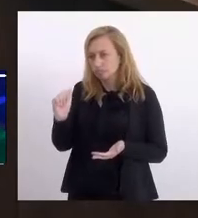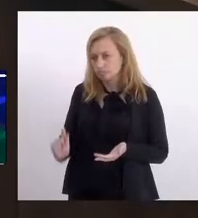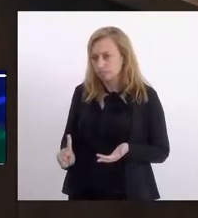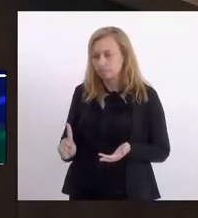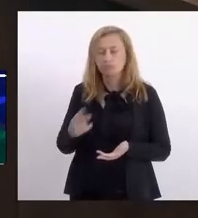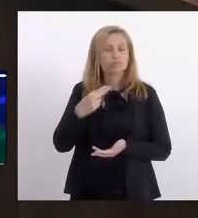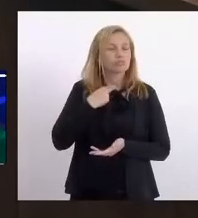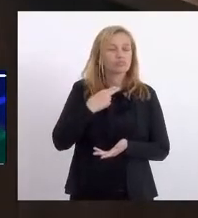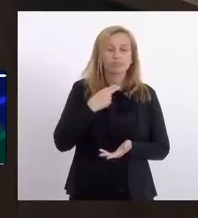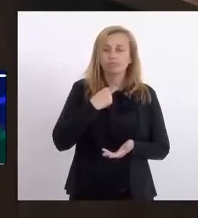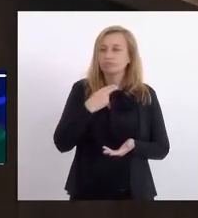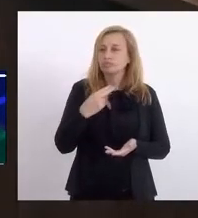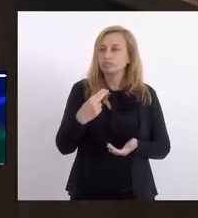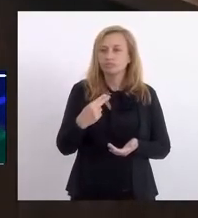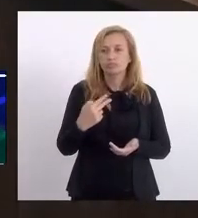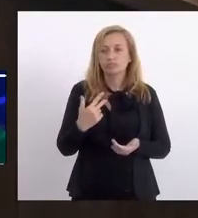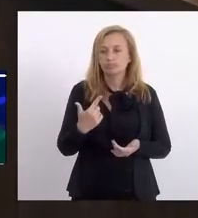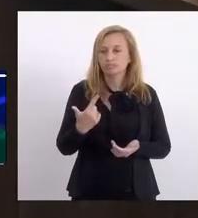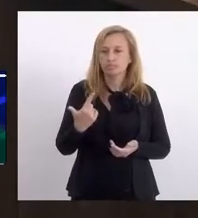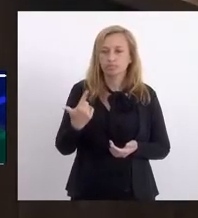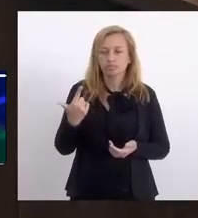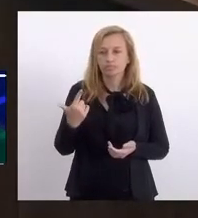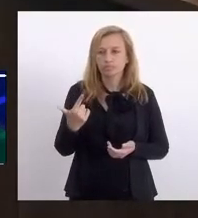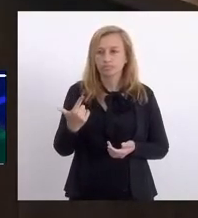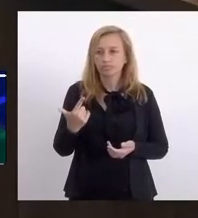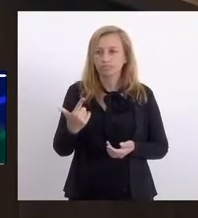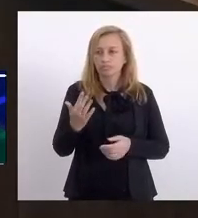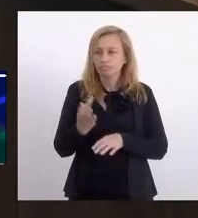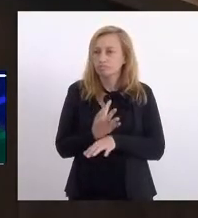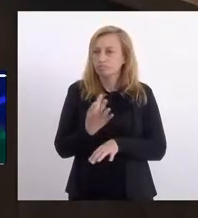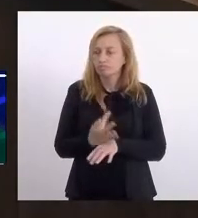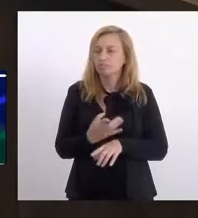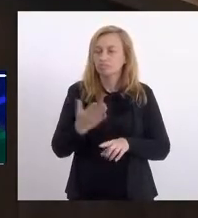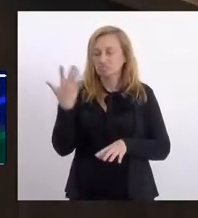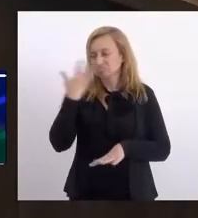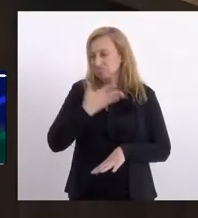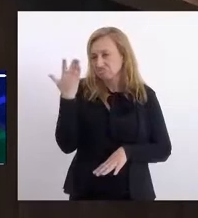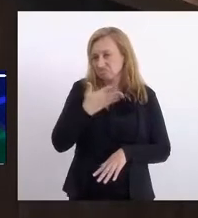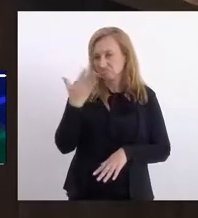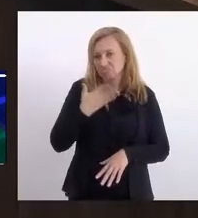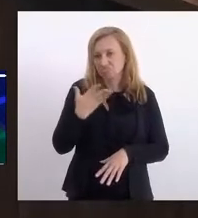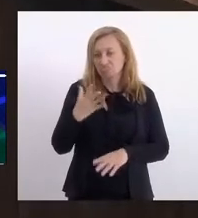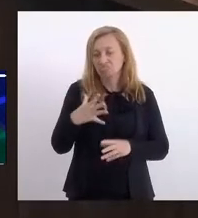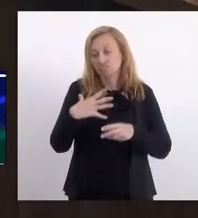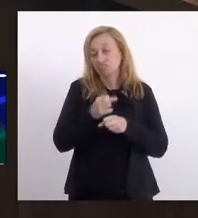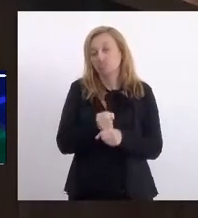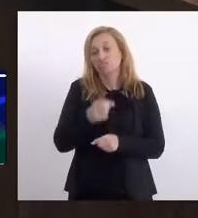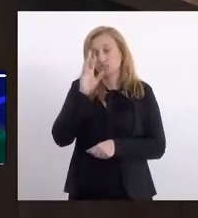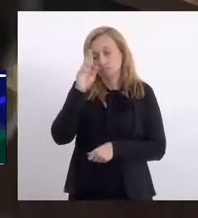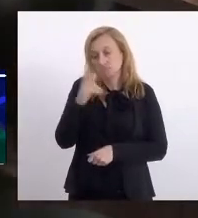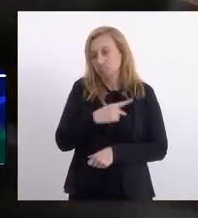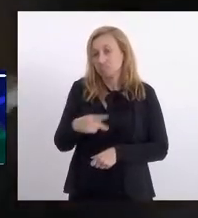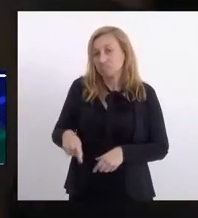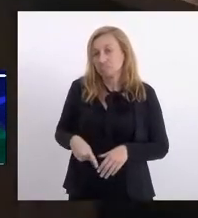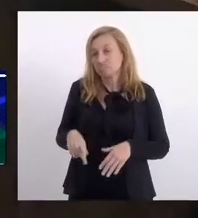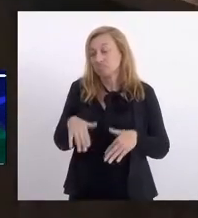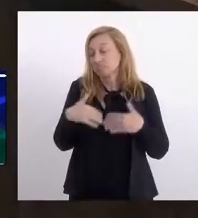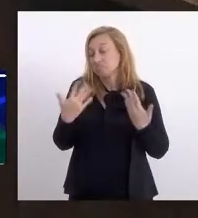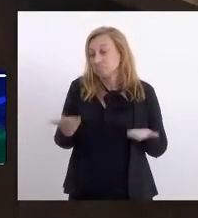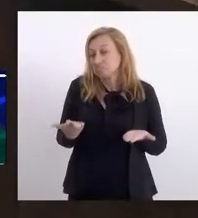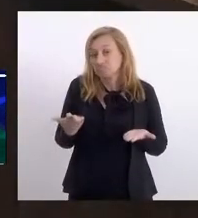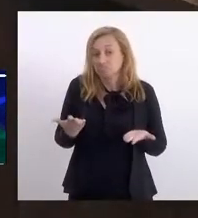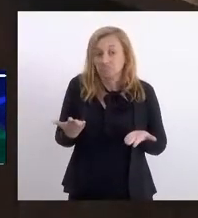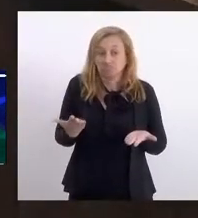não poderia suportar. Eu não vi a conta, senhor presidente. Se não vendo a conta, eu não